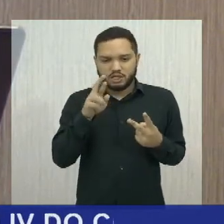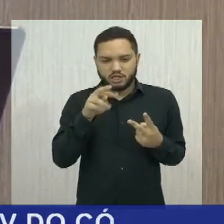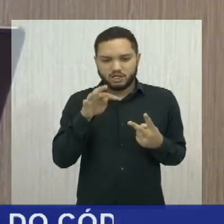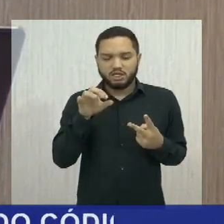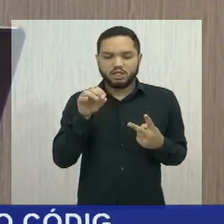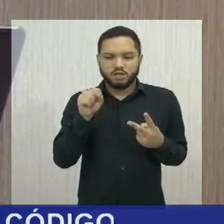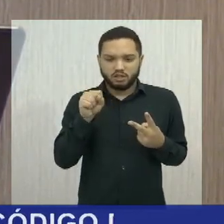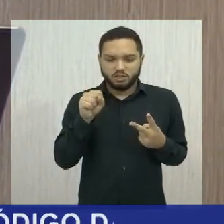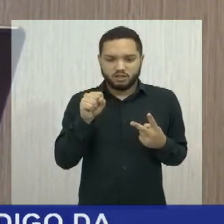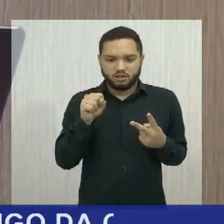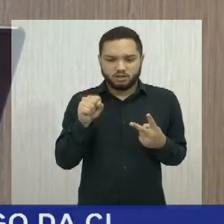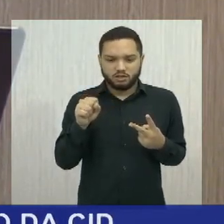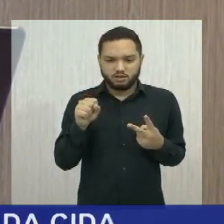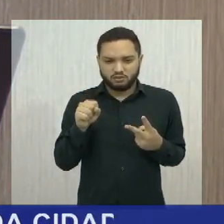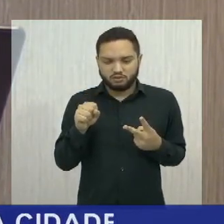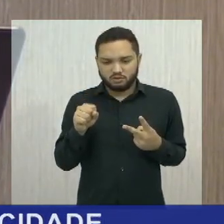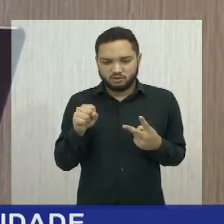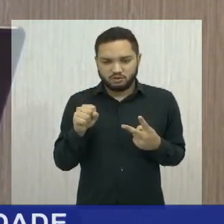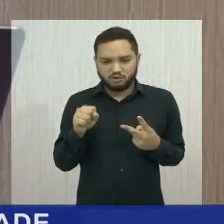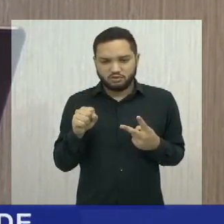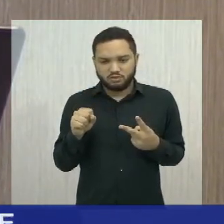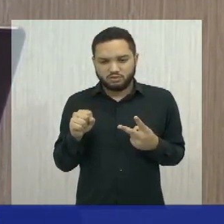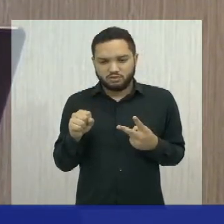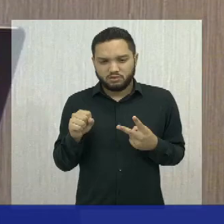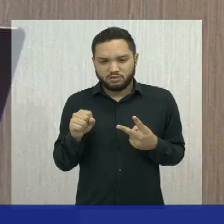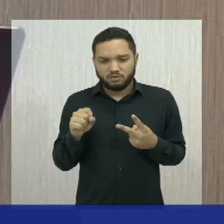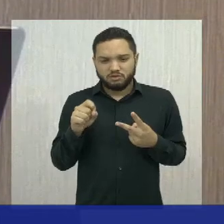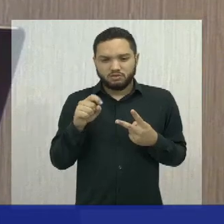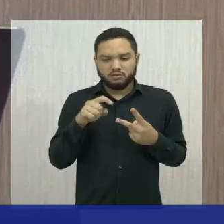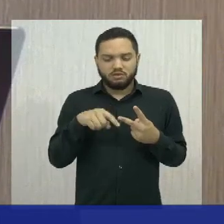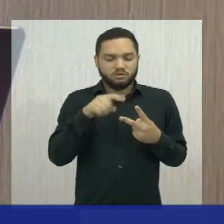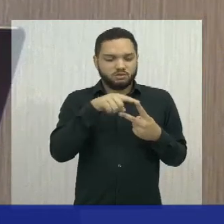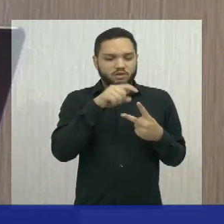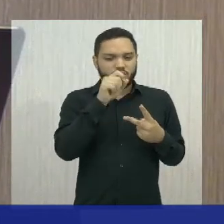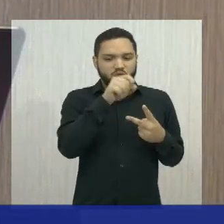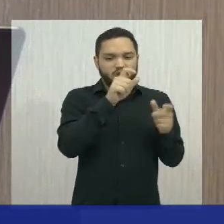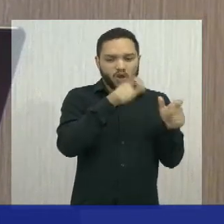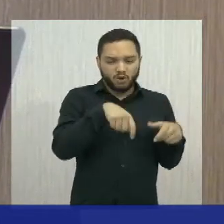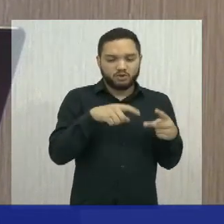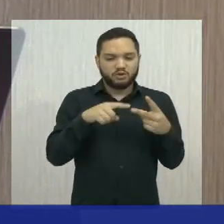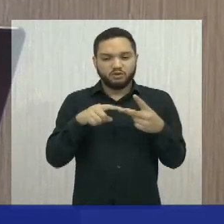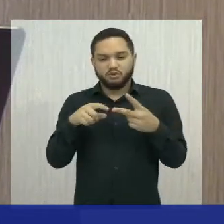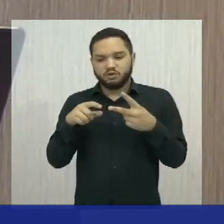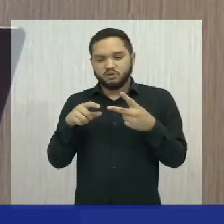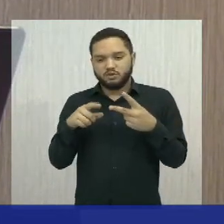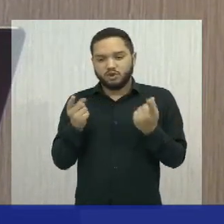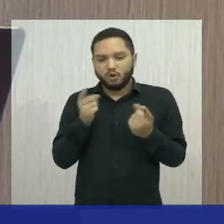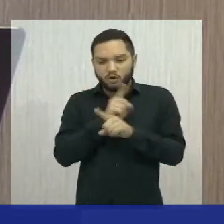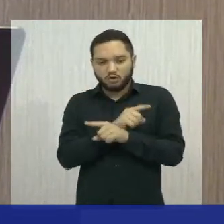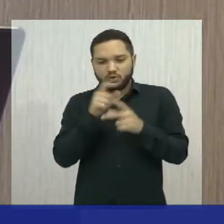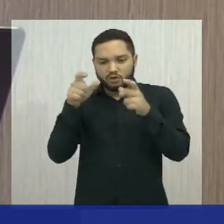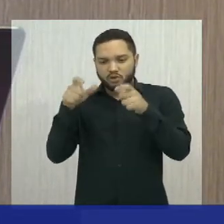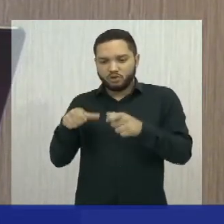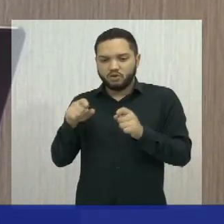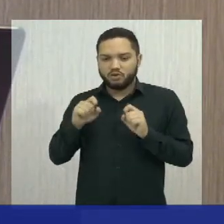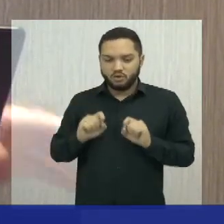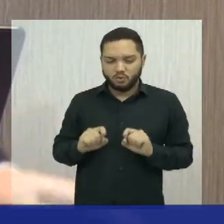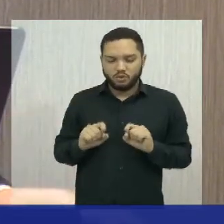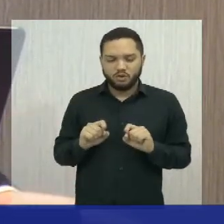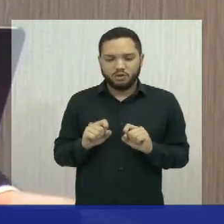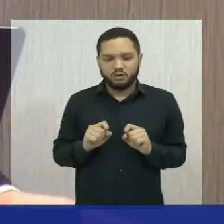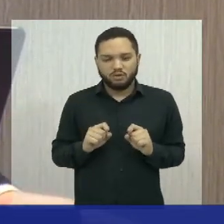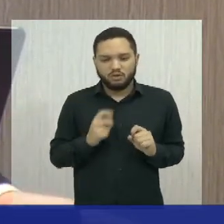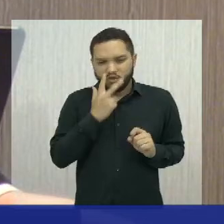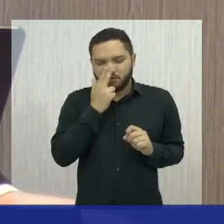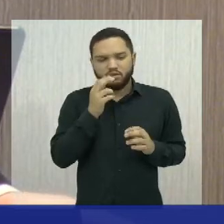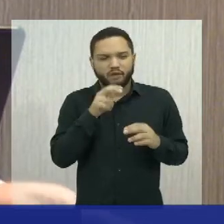que ele começa dizendo o que e onde, e no outro ele começa dizendo o contrário, o onde e o que. Então,